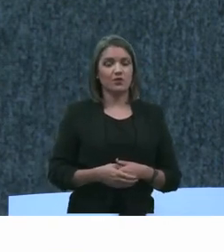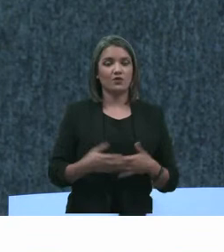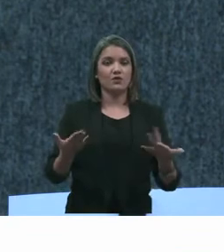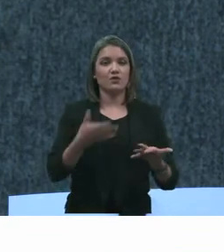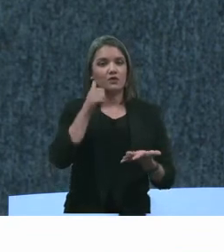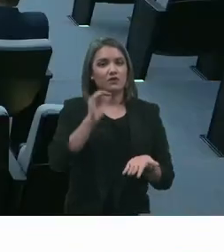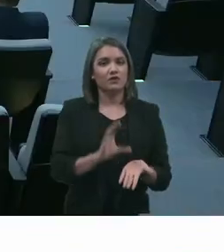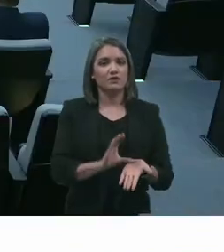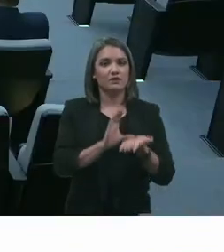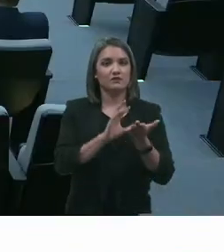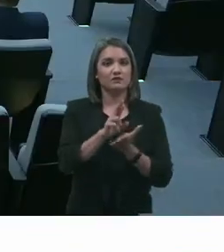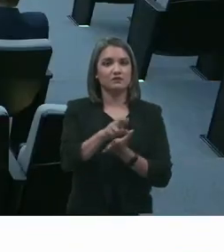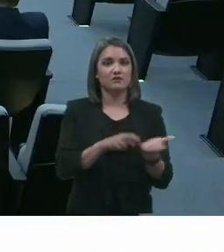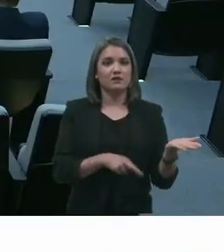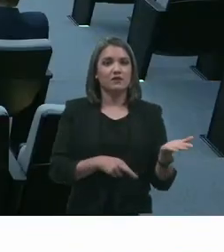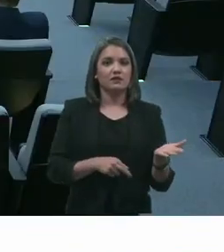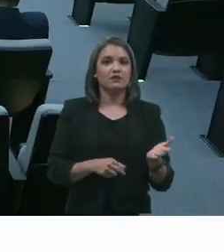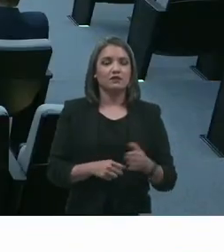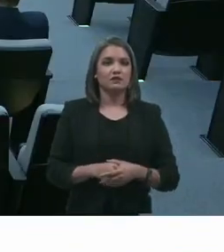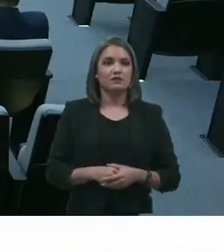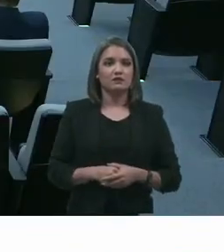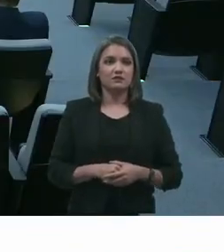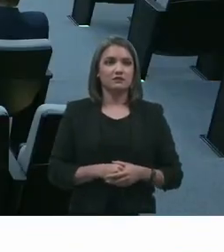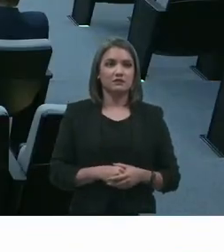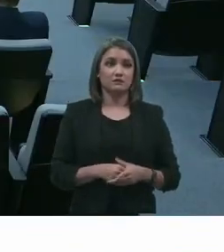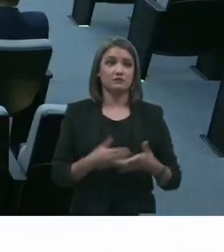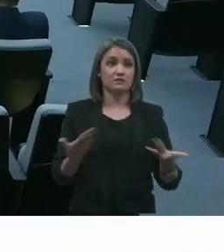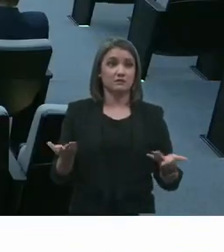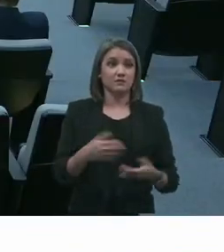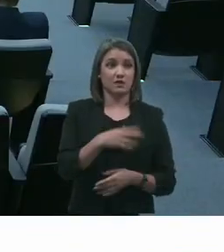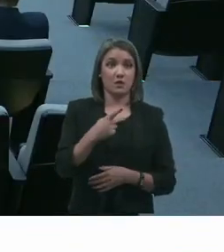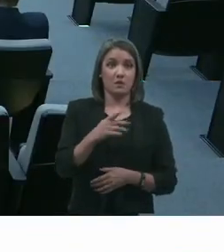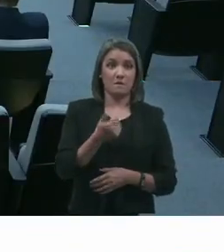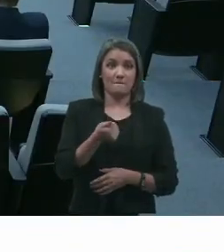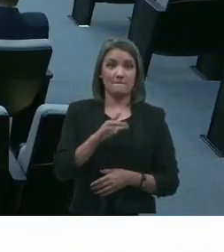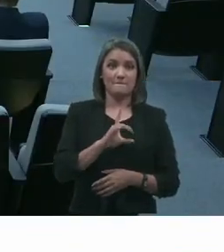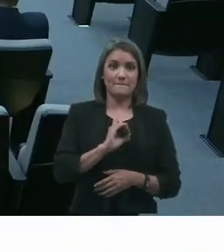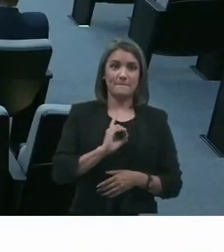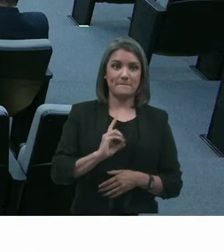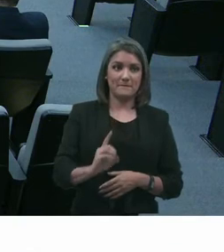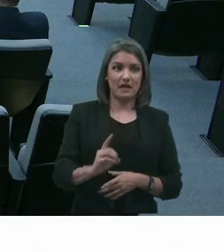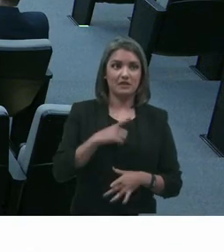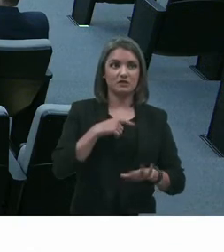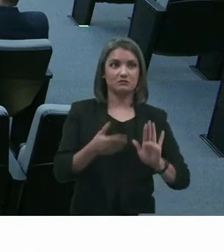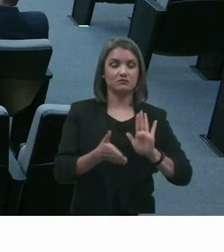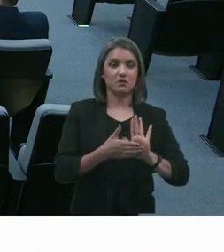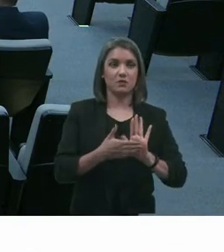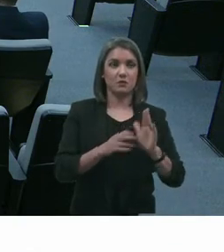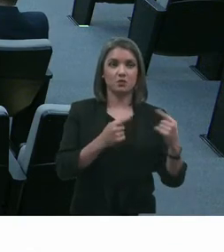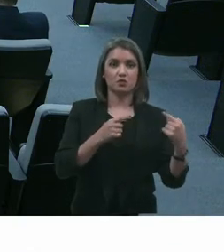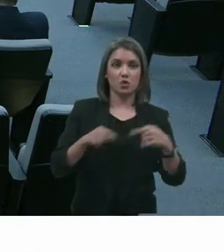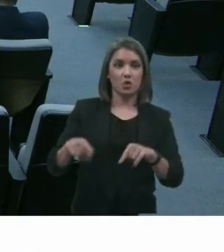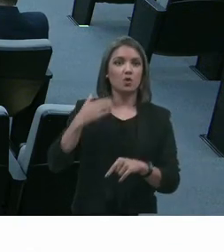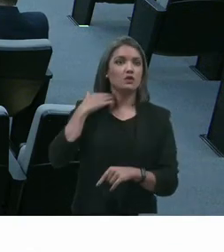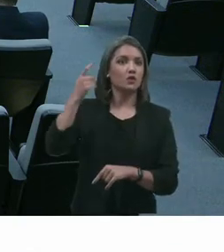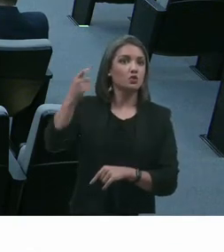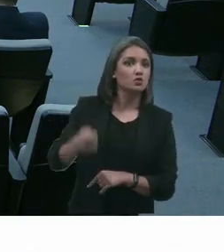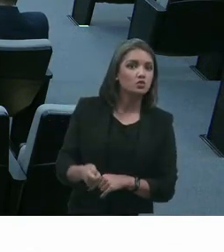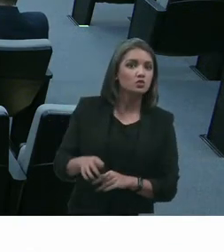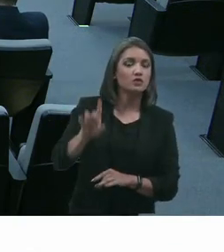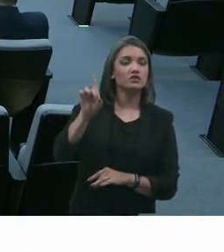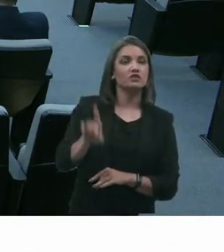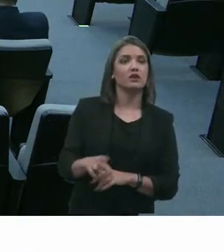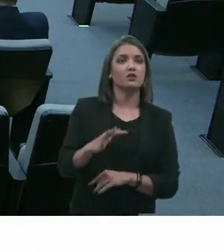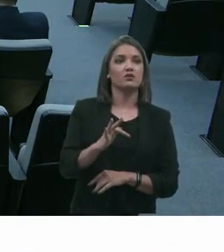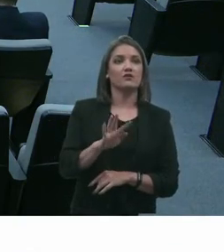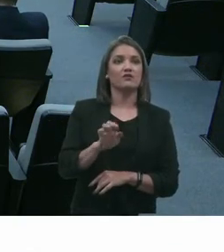relatório. Pois não, senhora presidente. Trata-se de um processo administrativo disciplinar proposto contra o juiz de direito Fernando Paes